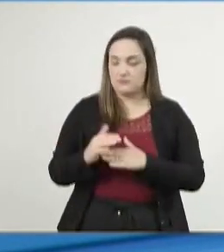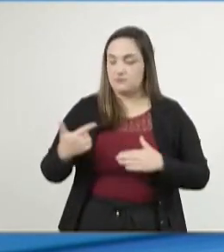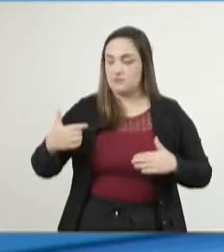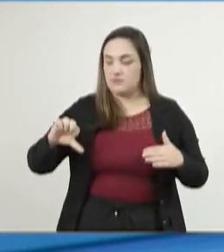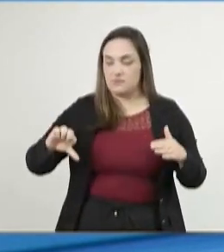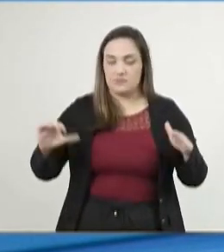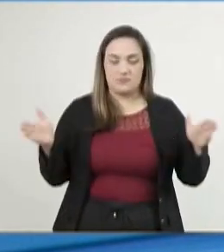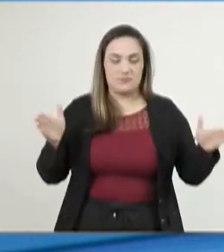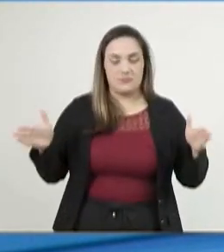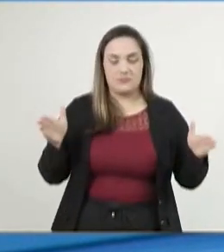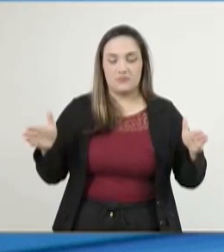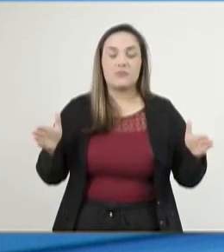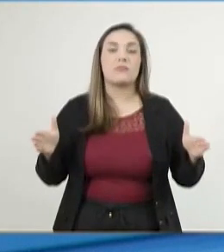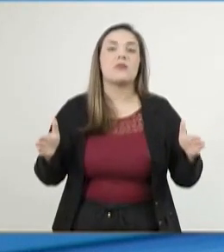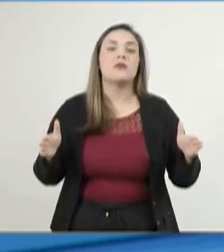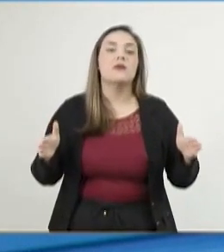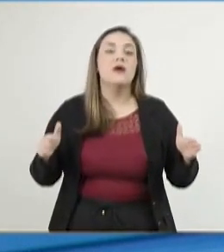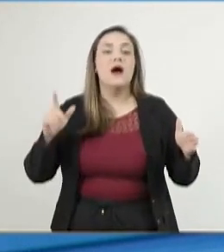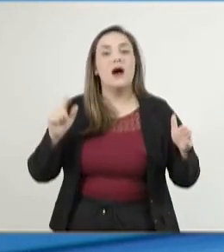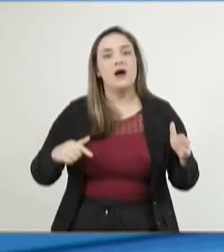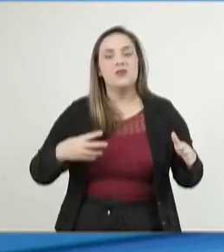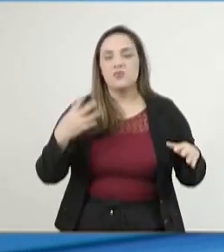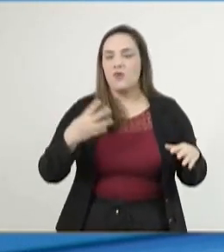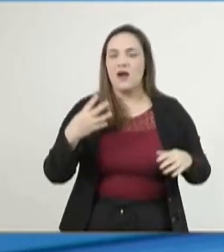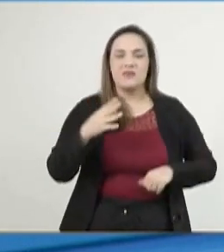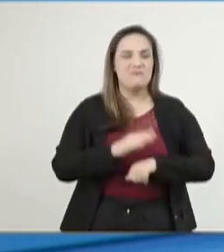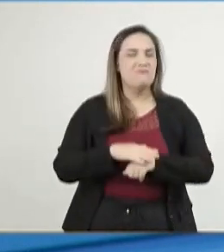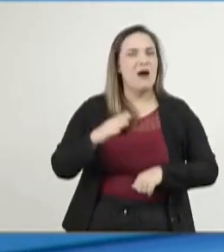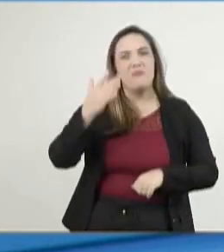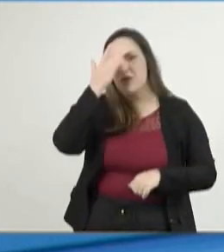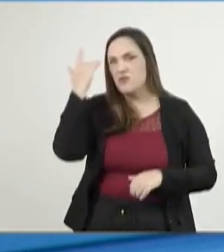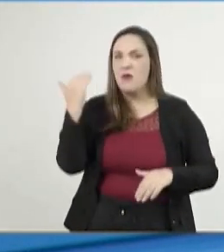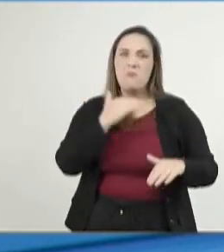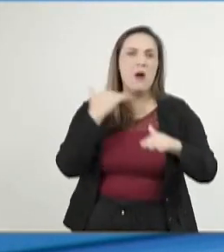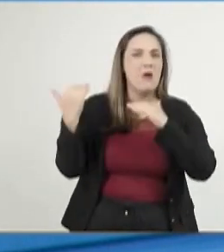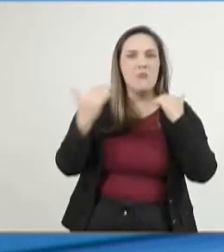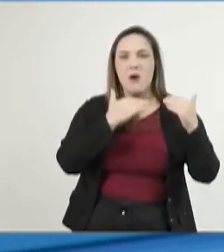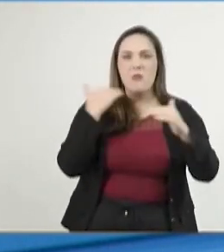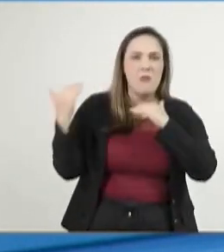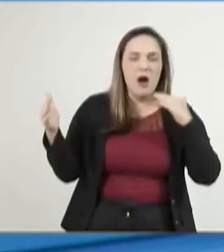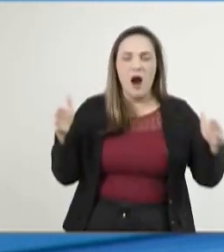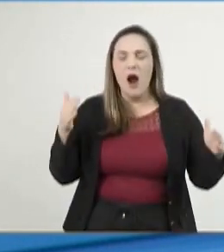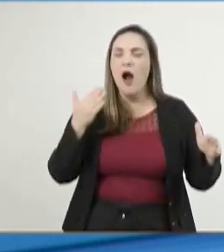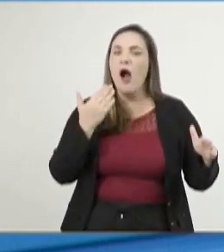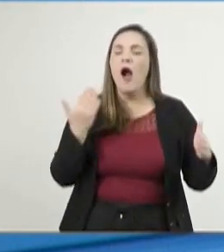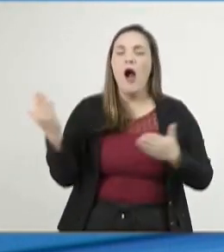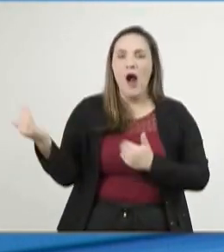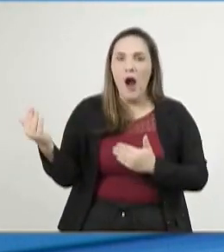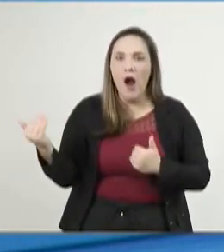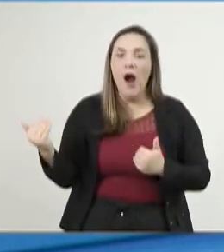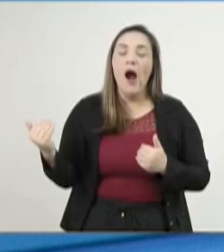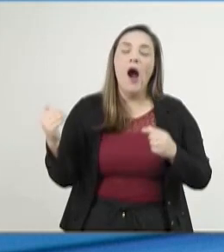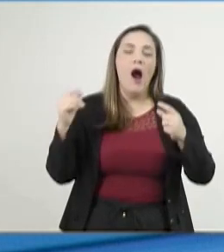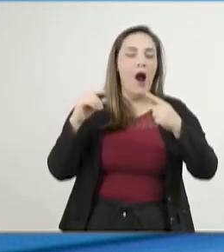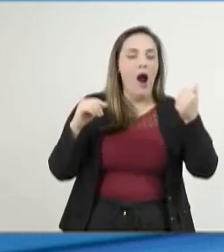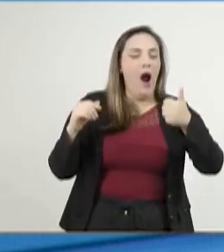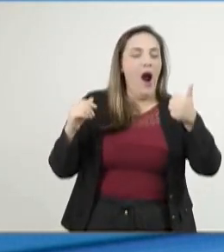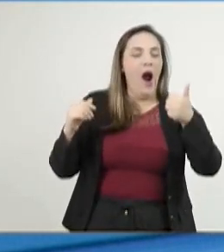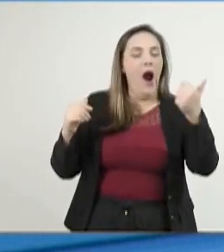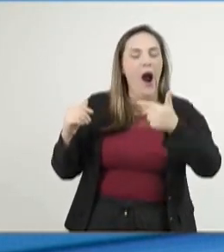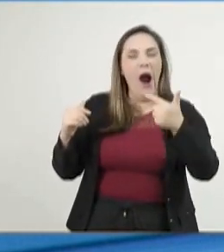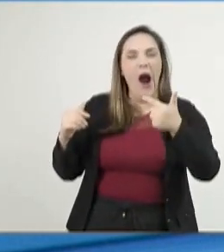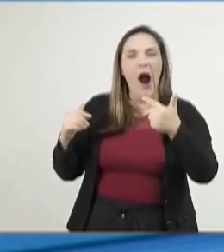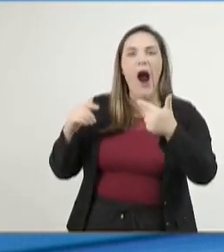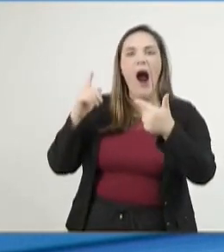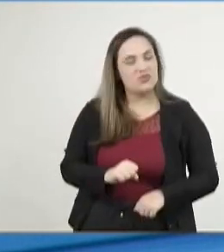o suicídio aparece como a 4ª causa de morte mais recorrente, atrás de acidentes no trânsito, tuberculose e